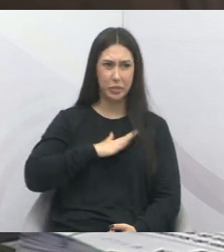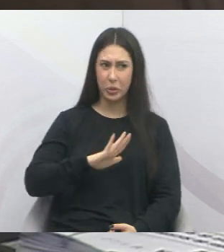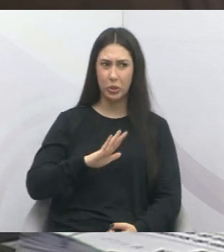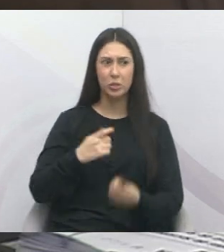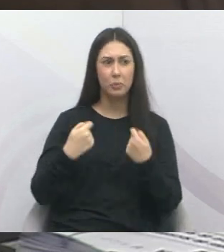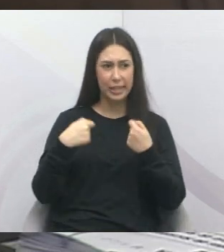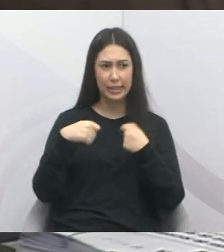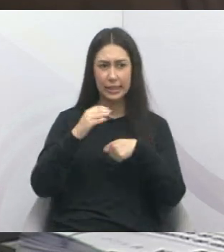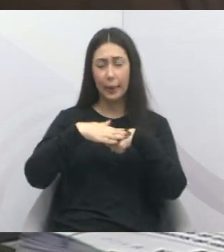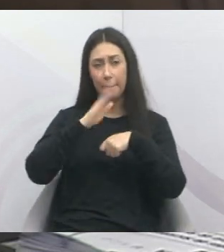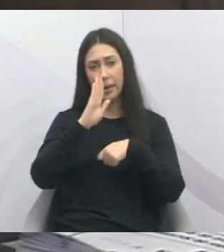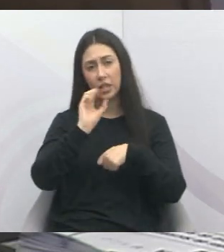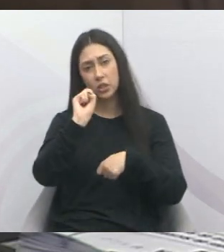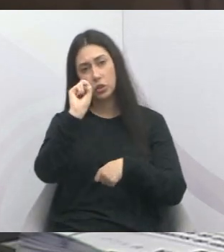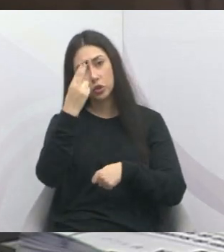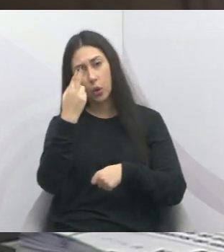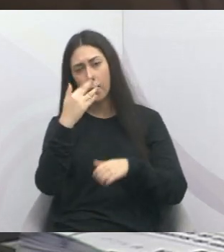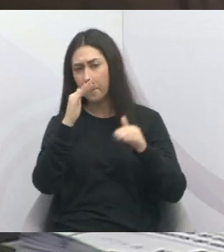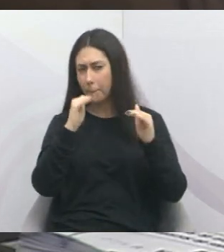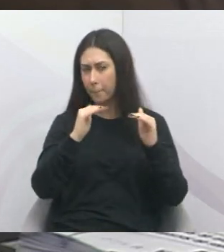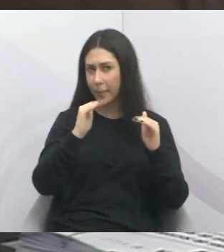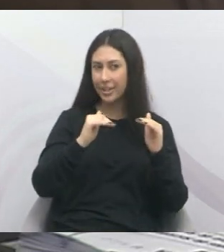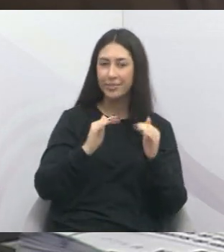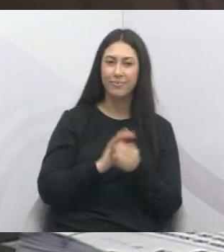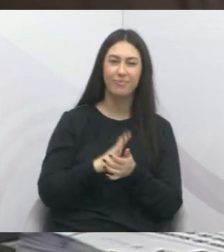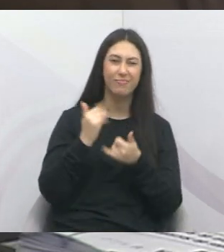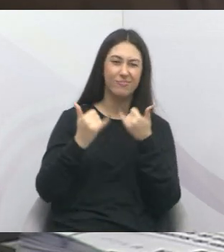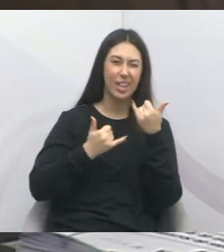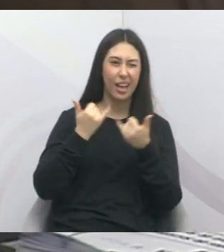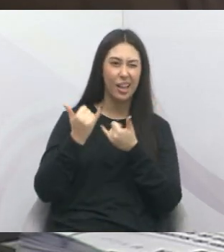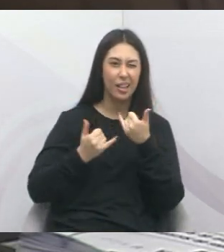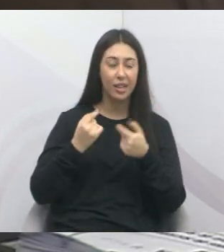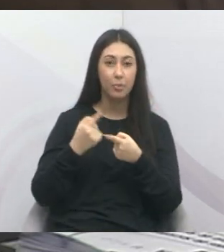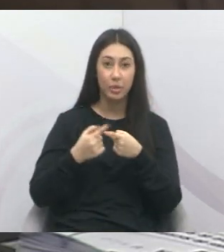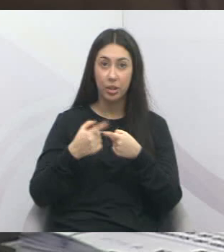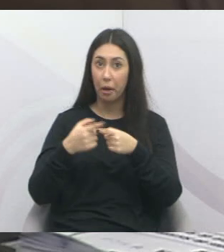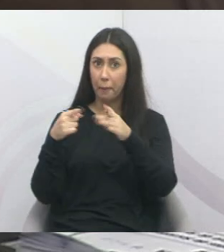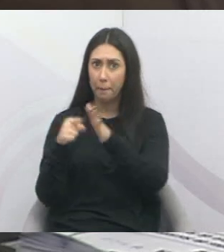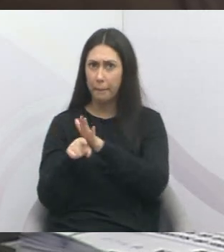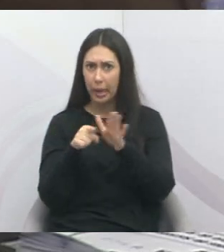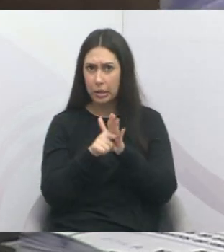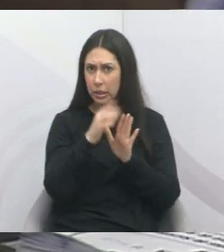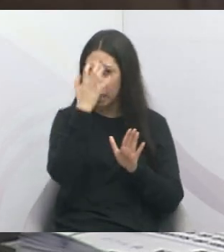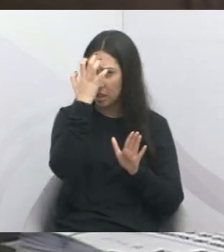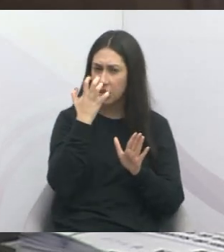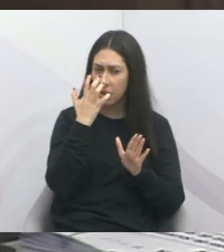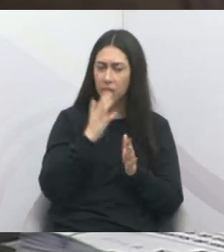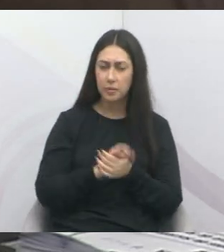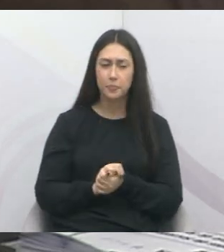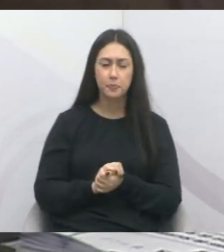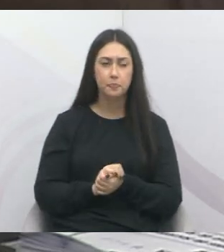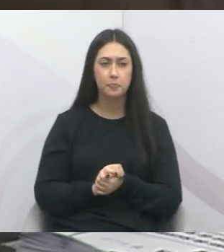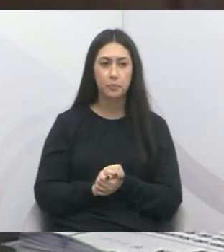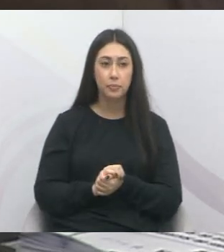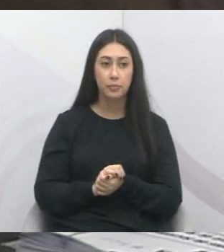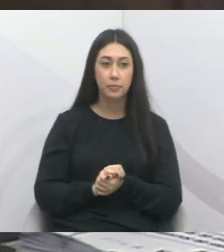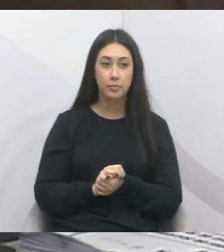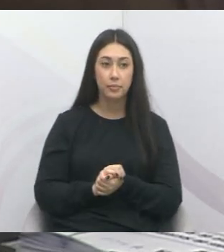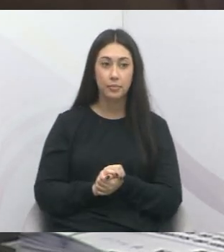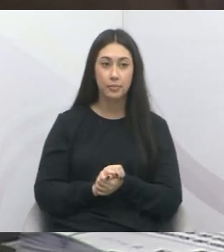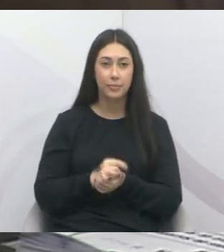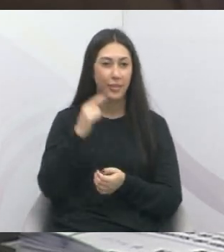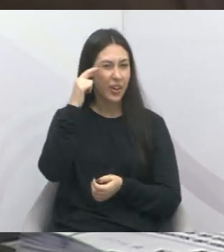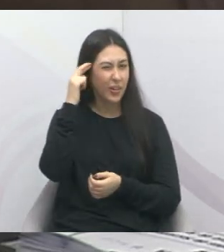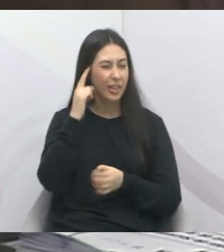né? Mas é só para descontrair, porque as perguntas são meio pesadas, então tem que descontrair, né? Vindo do Roninha,